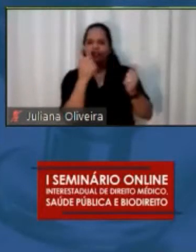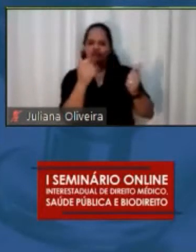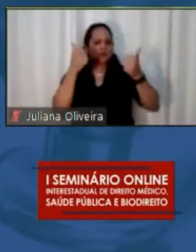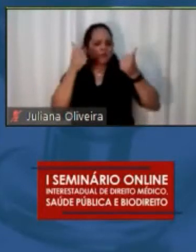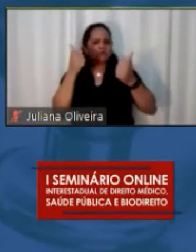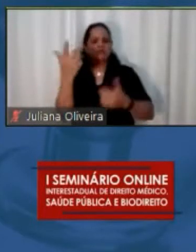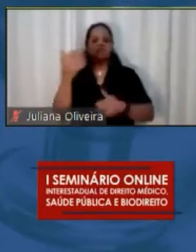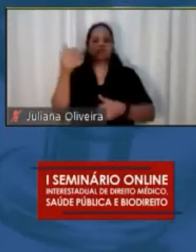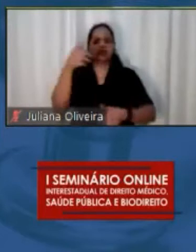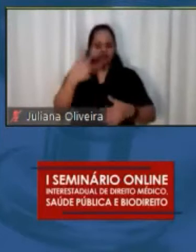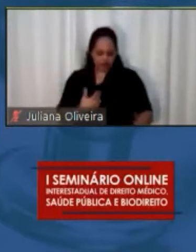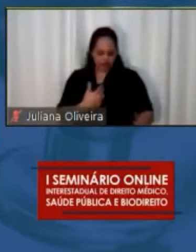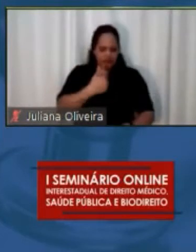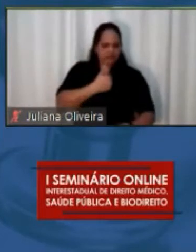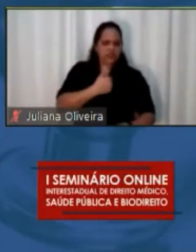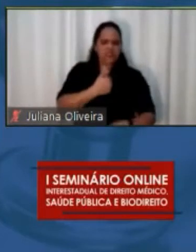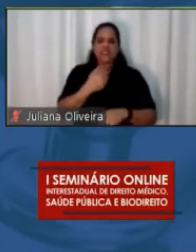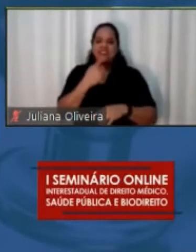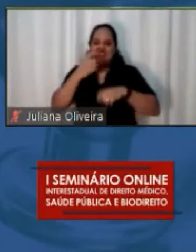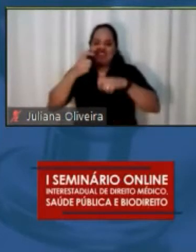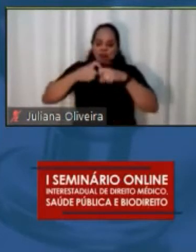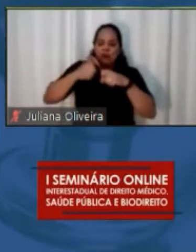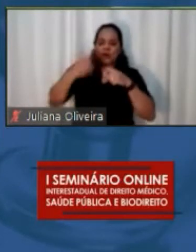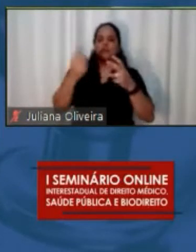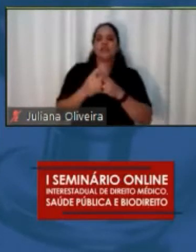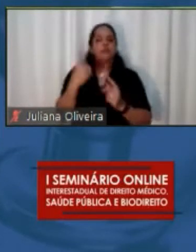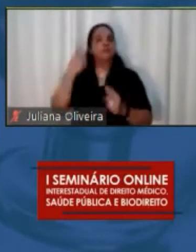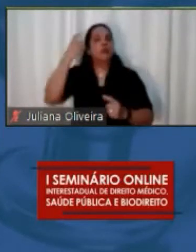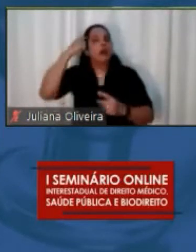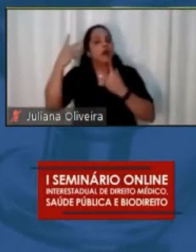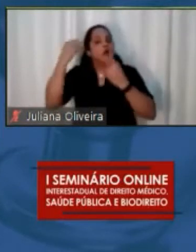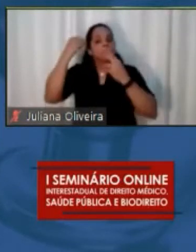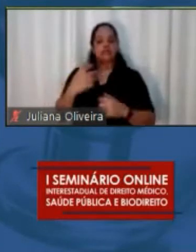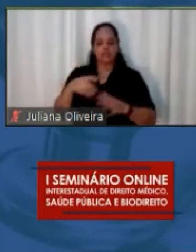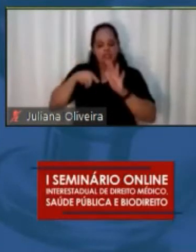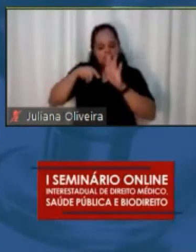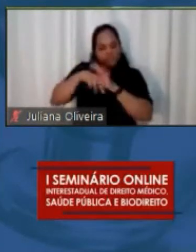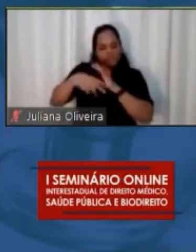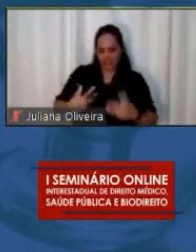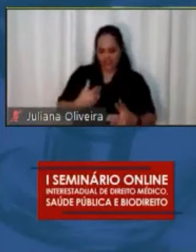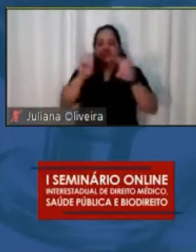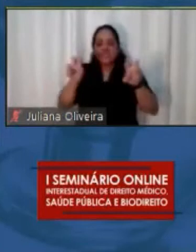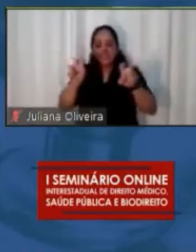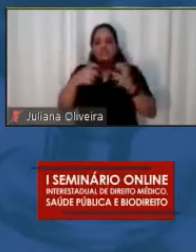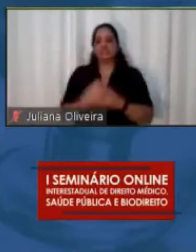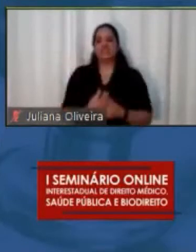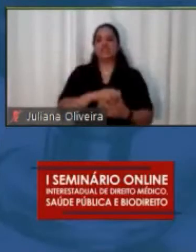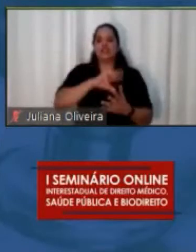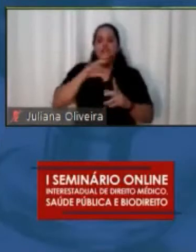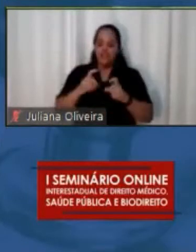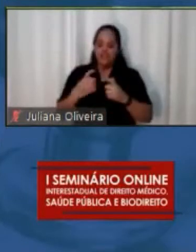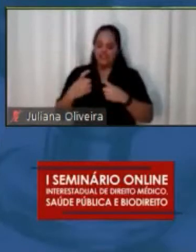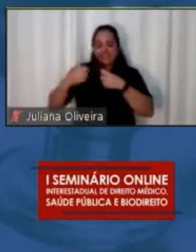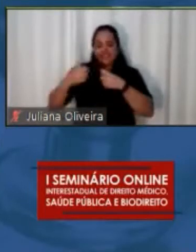a neurocirurgia, a cirurgia oncológica, até a cirurgia ginecológica, cirurgia cardíaca,